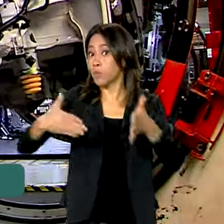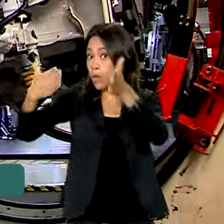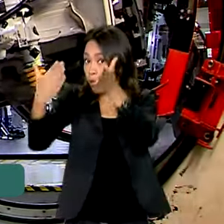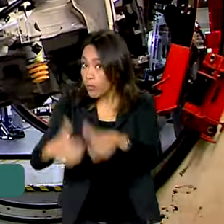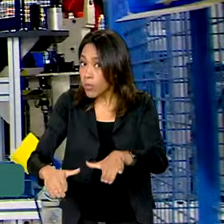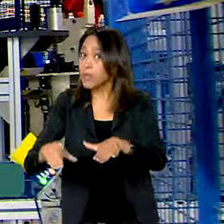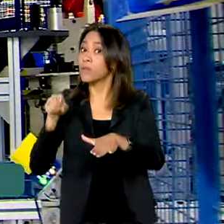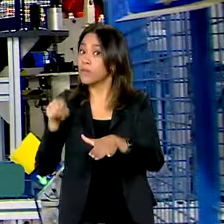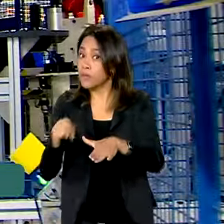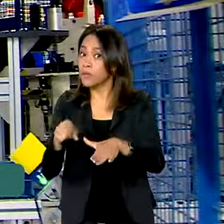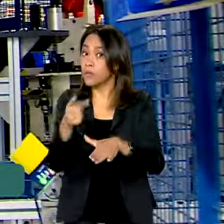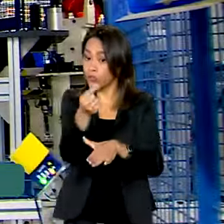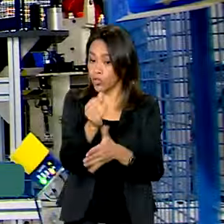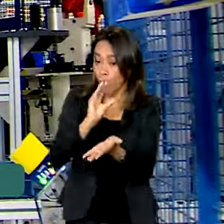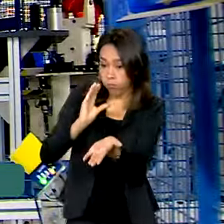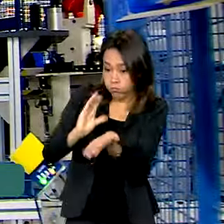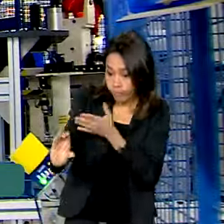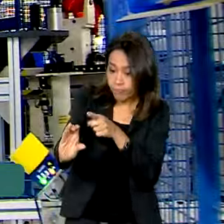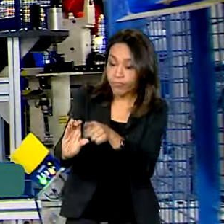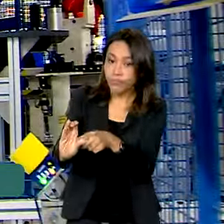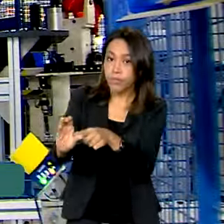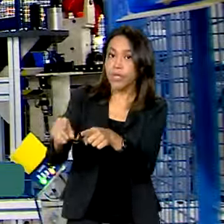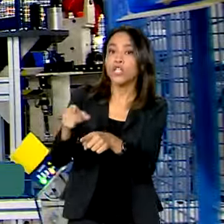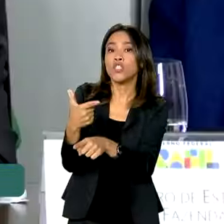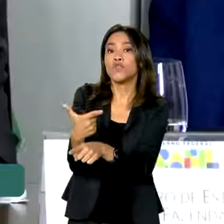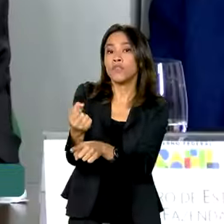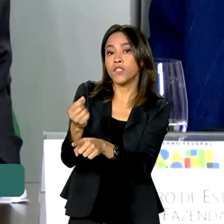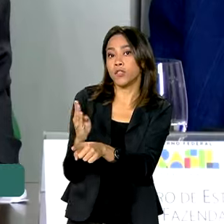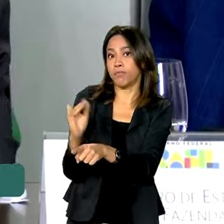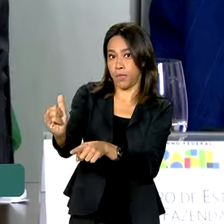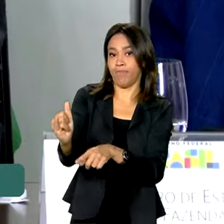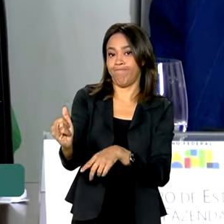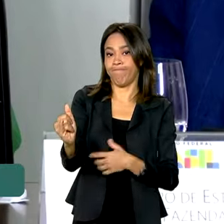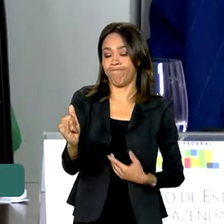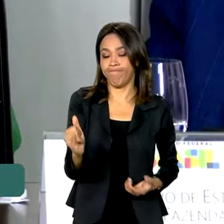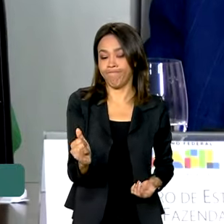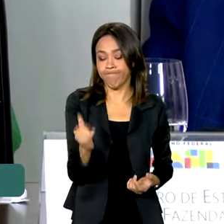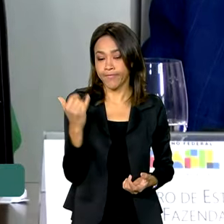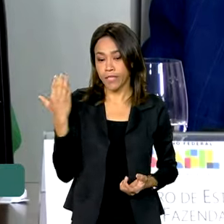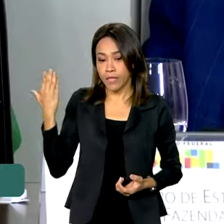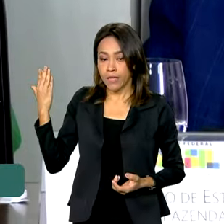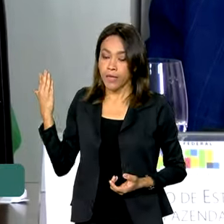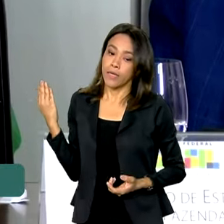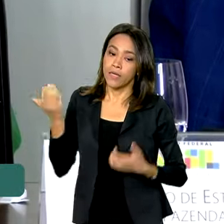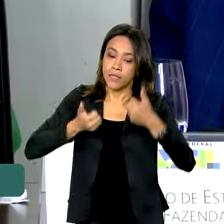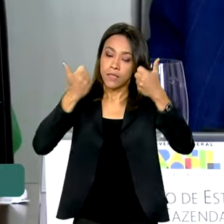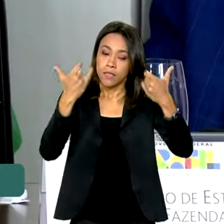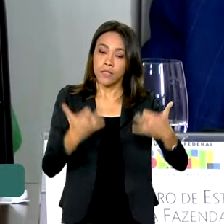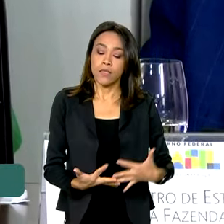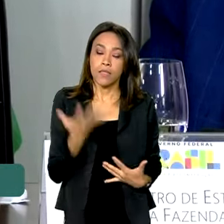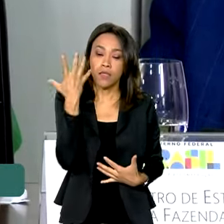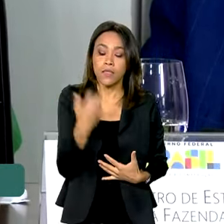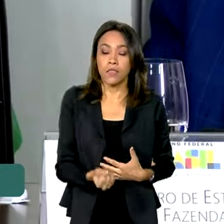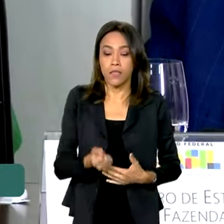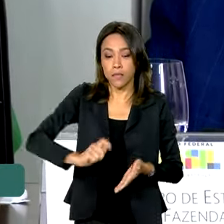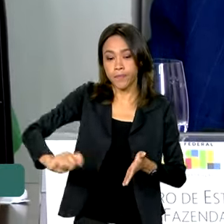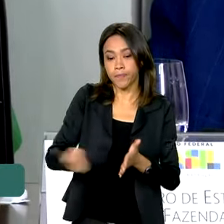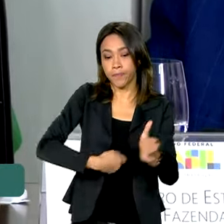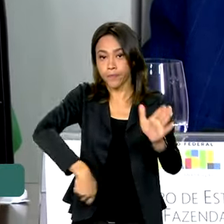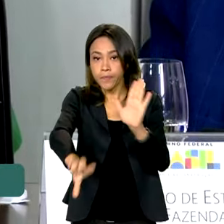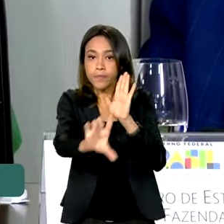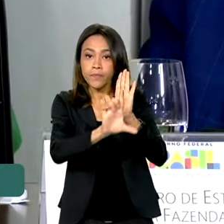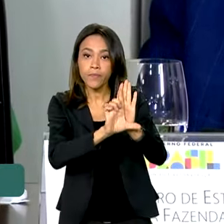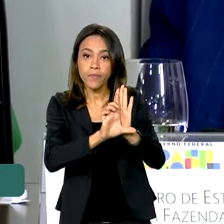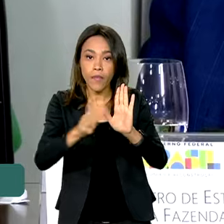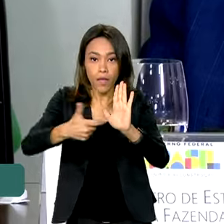de investimentos privados de cerca de 20 bilhões. Nós estamos aqui sancionando uma lei que significa